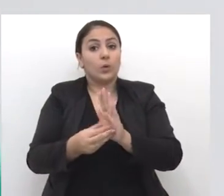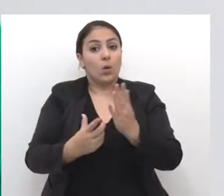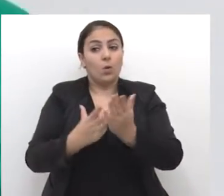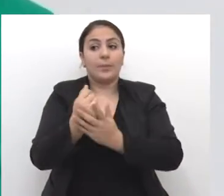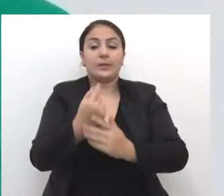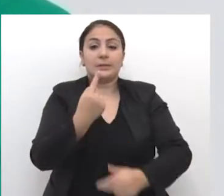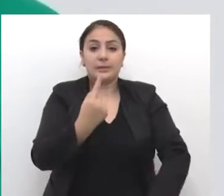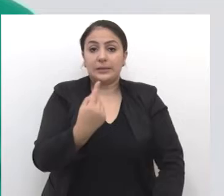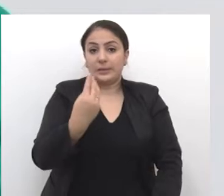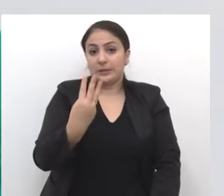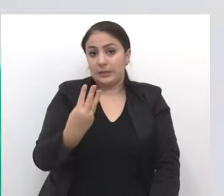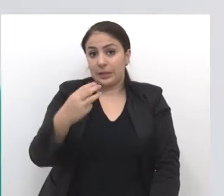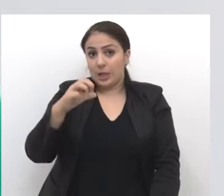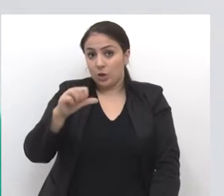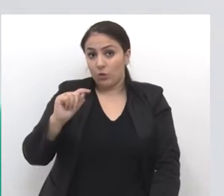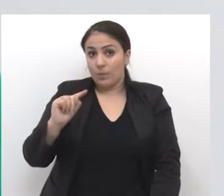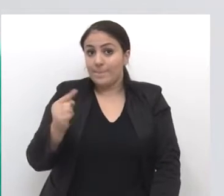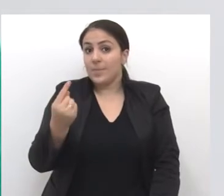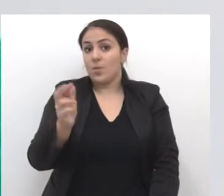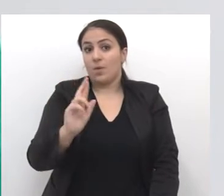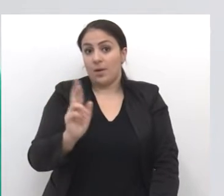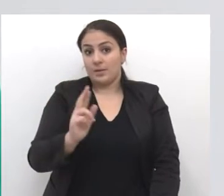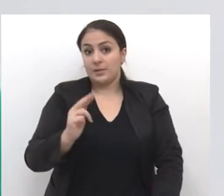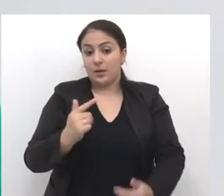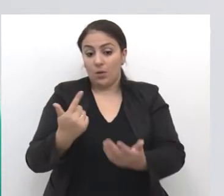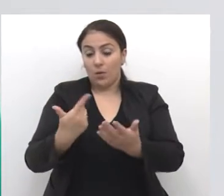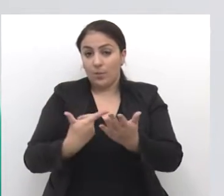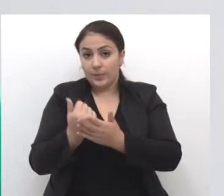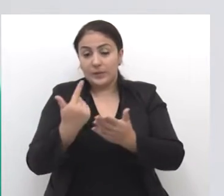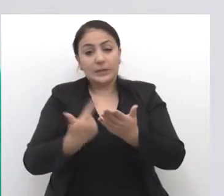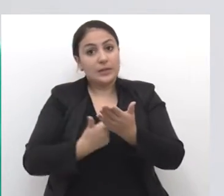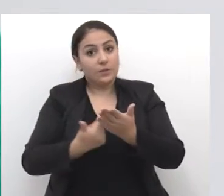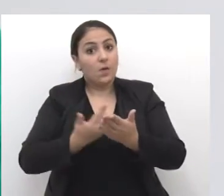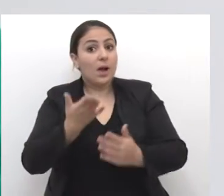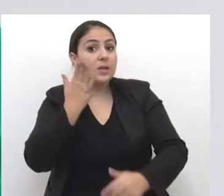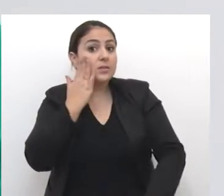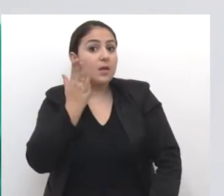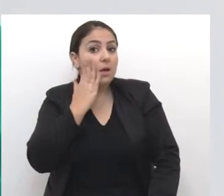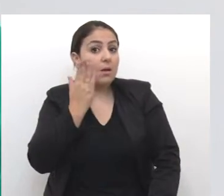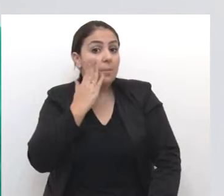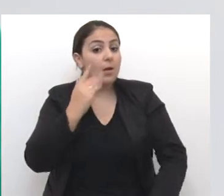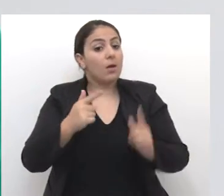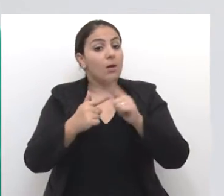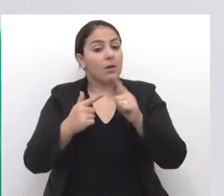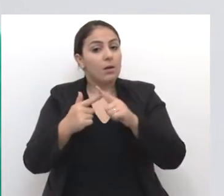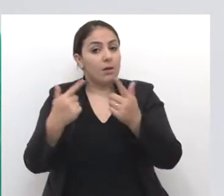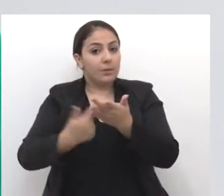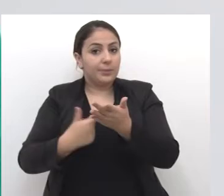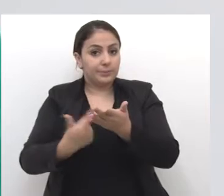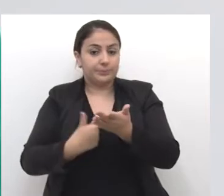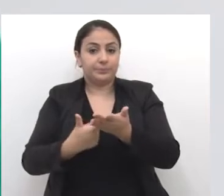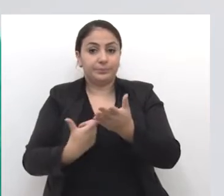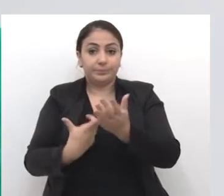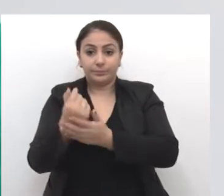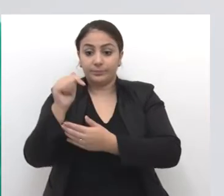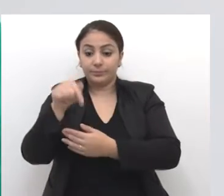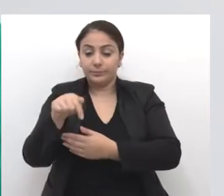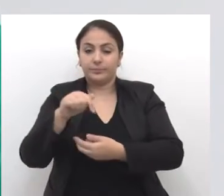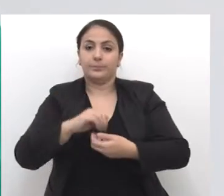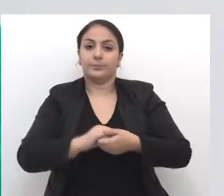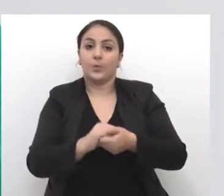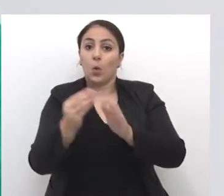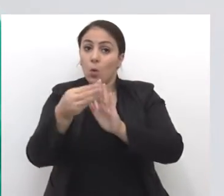de R$139 mil em livros. Eu quero saber que tipo de livro está incluído